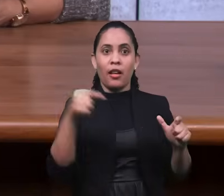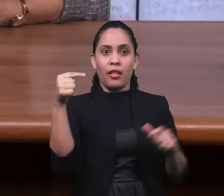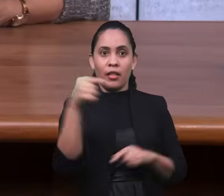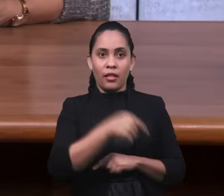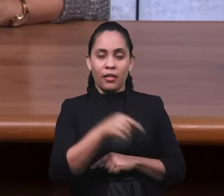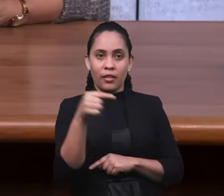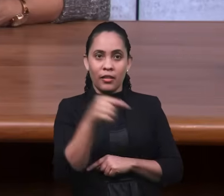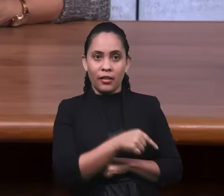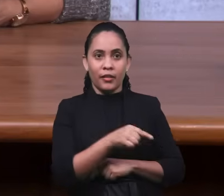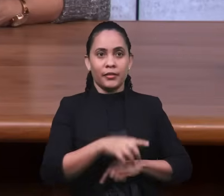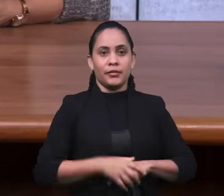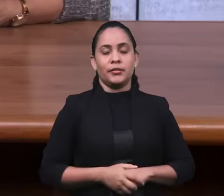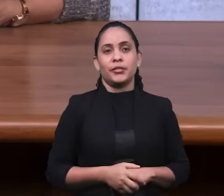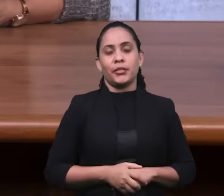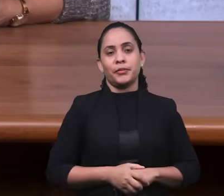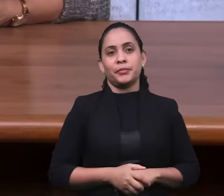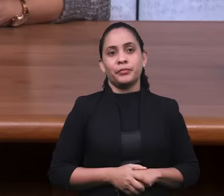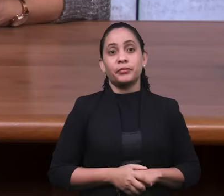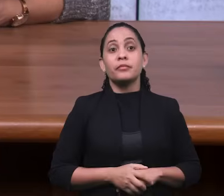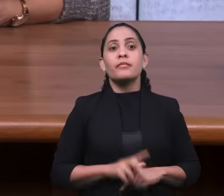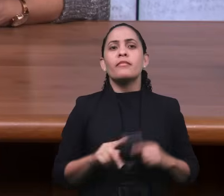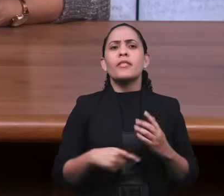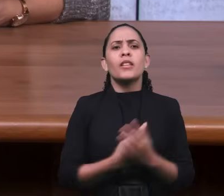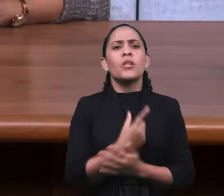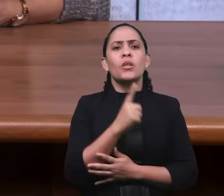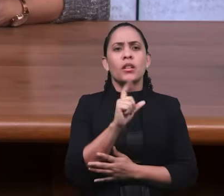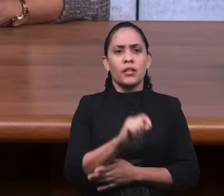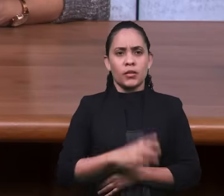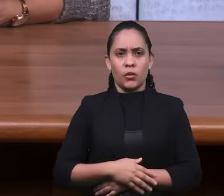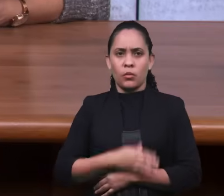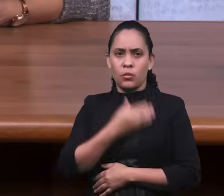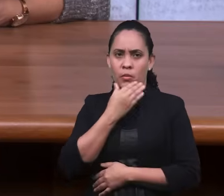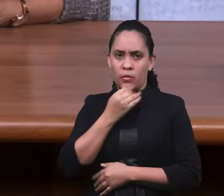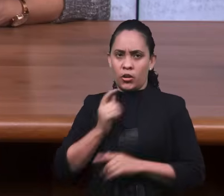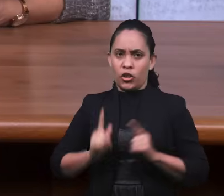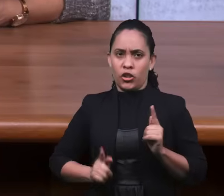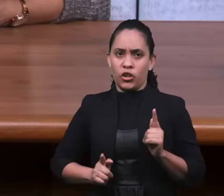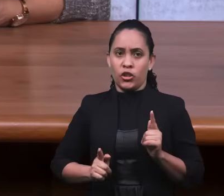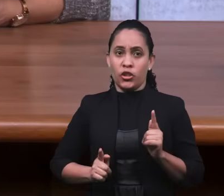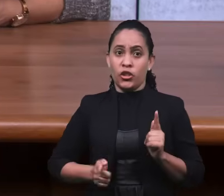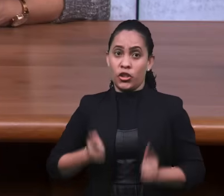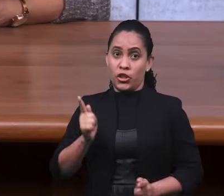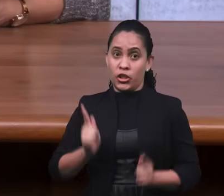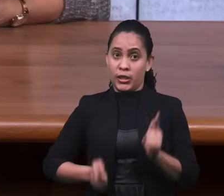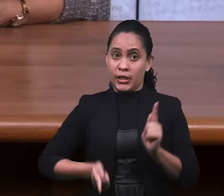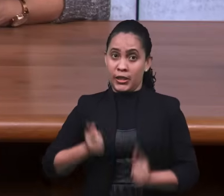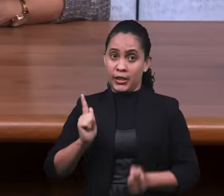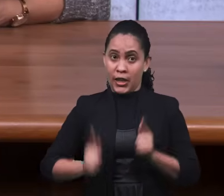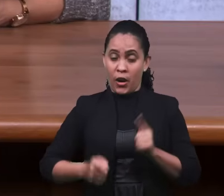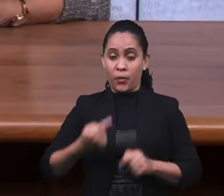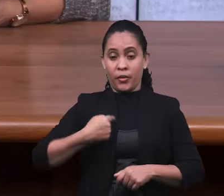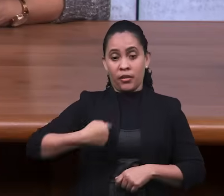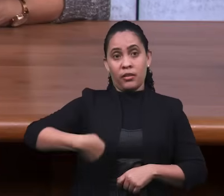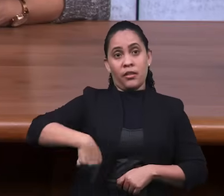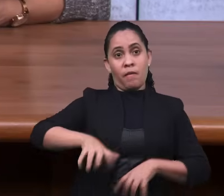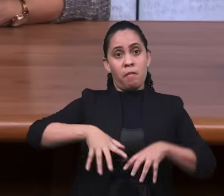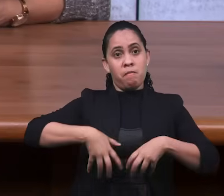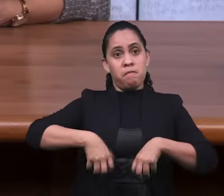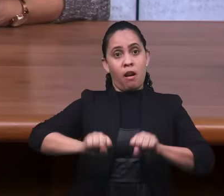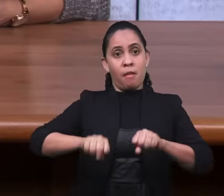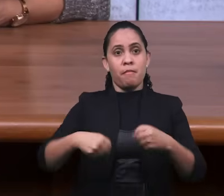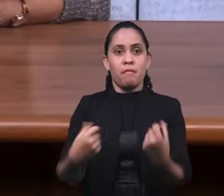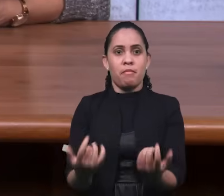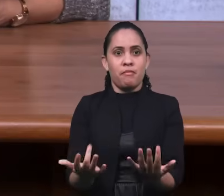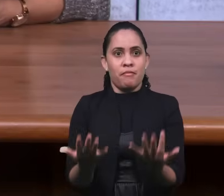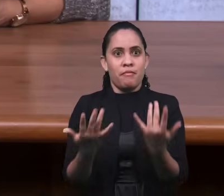a Abiezrita. E Gideão, seu filho, estava malhando trigo no lagar para